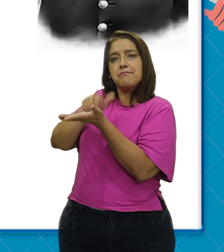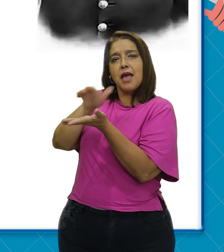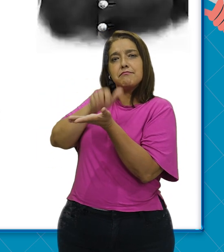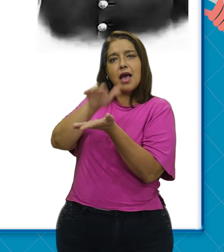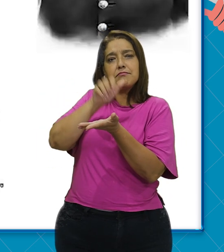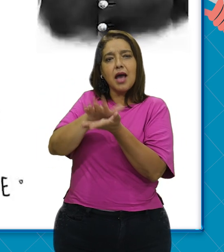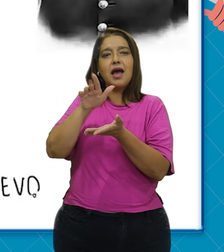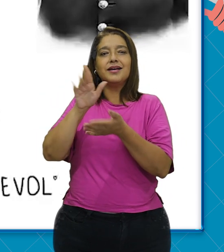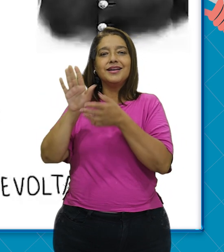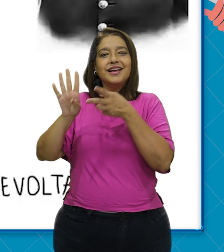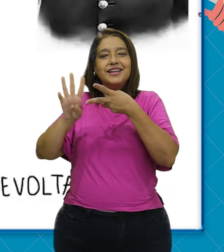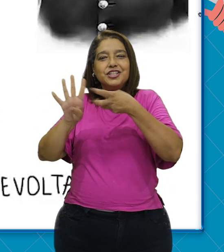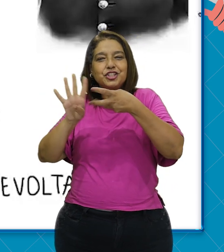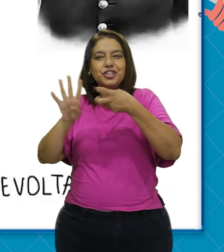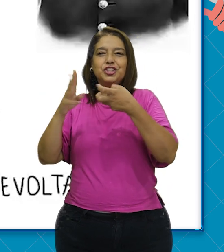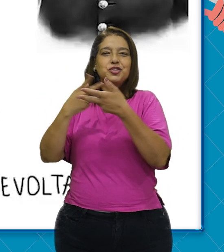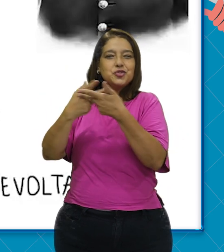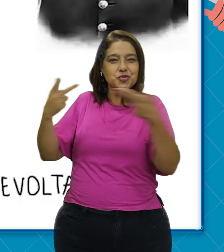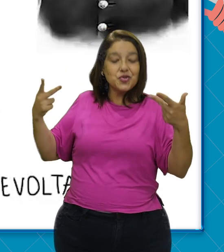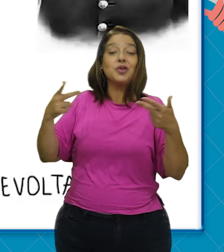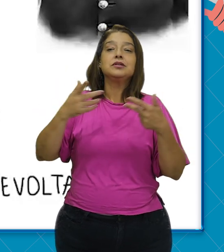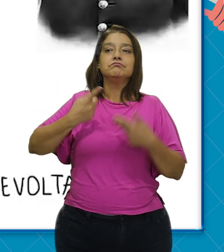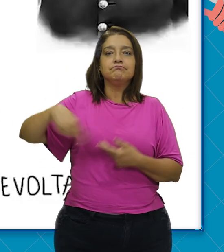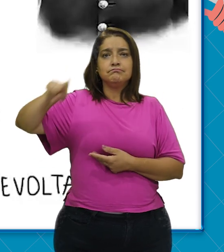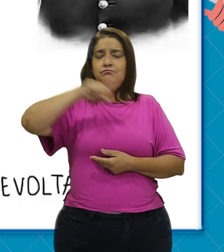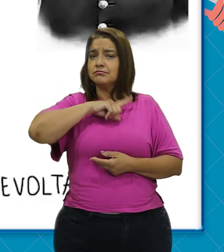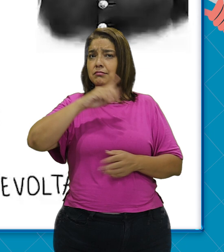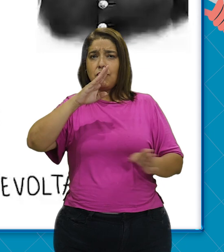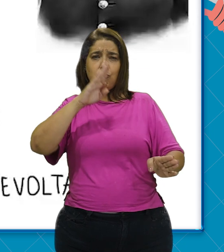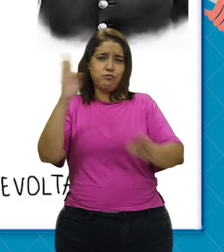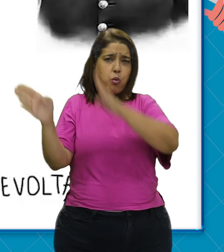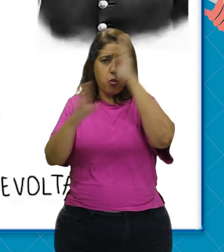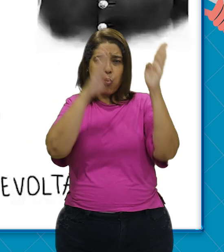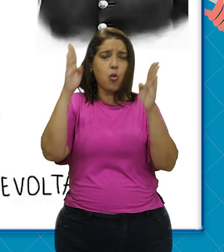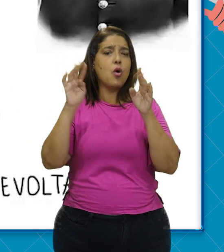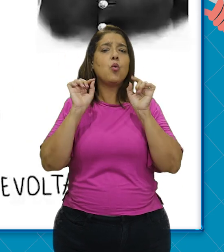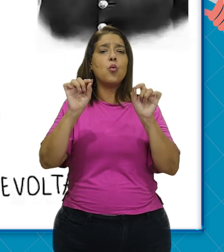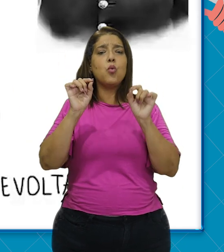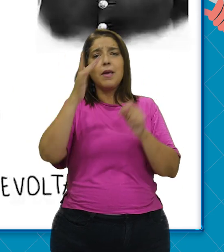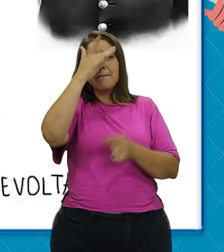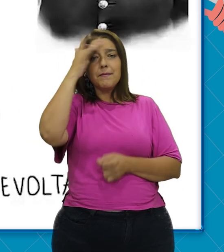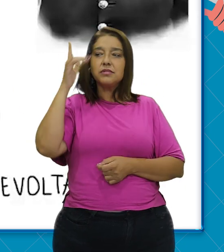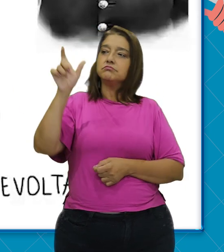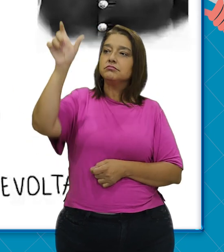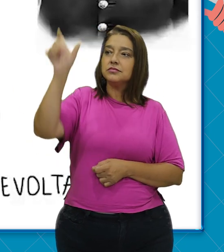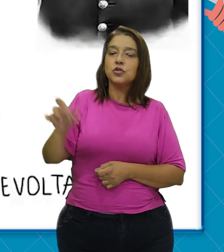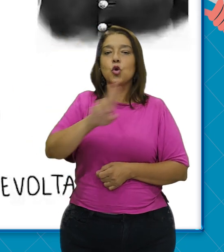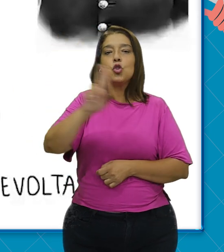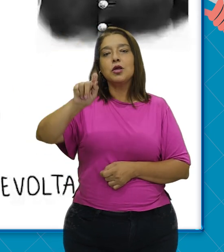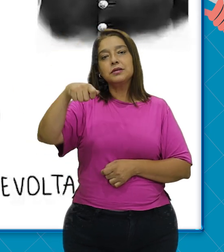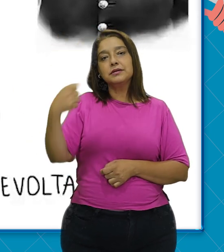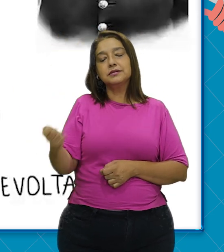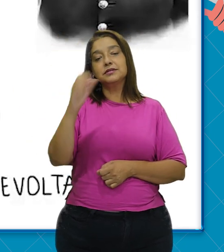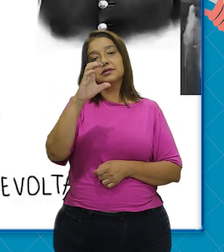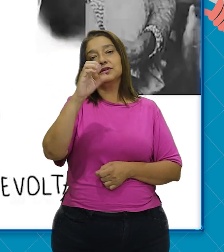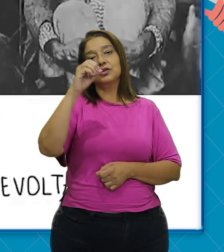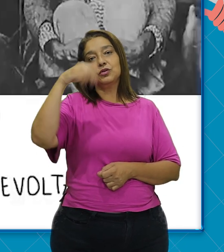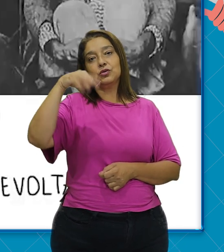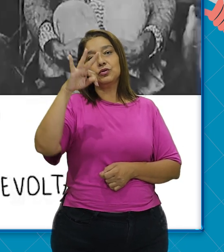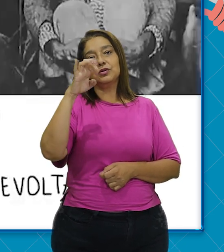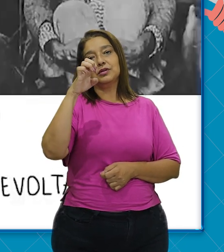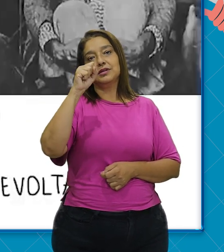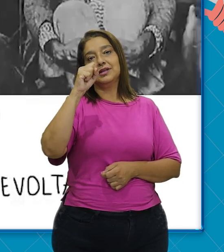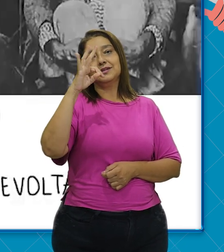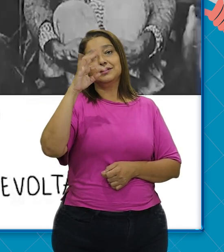uma grande revolta. Os povoados que se rebelaram ficaram conhecidos como contestados e tinham como líder uma figura